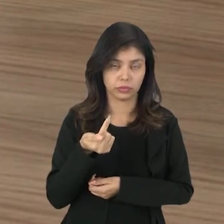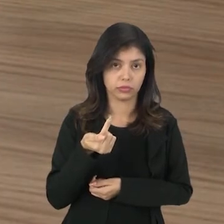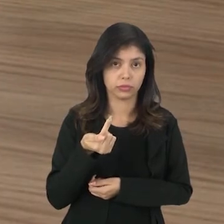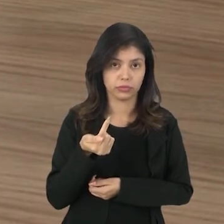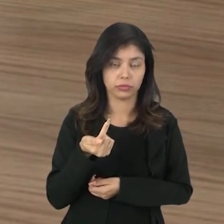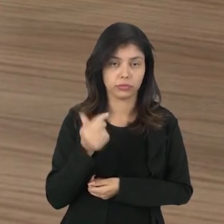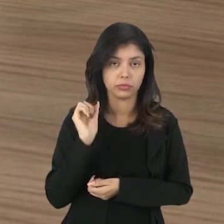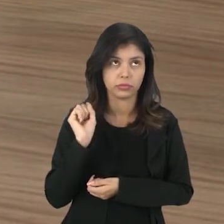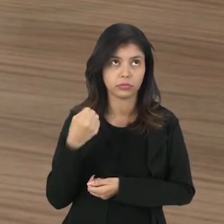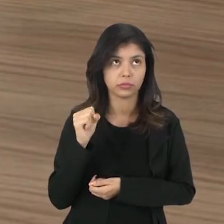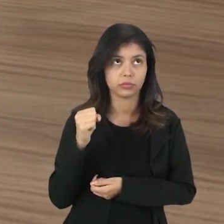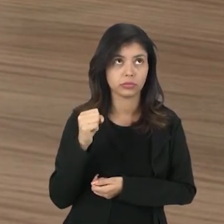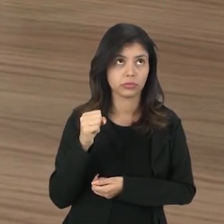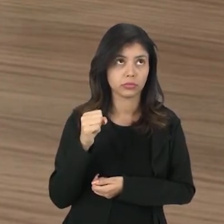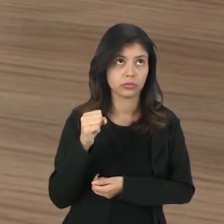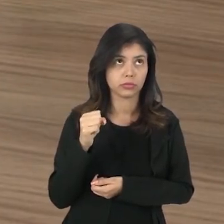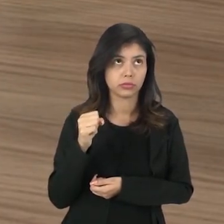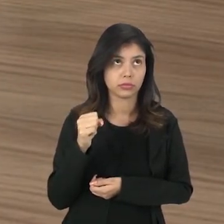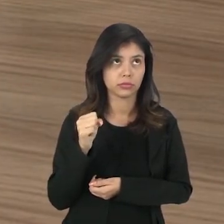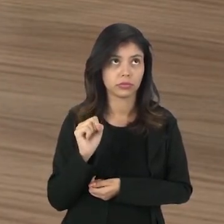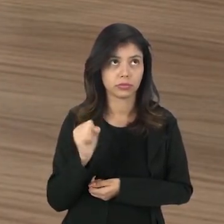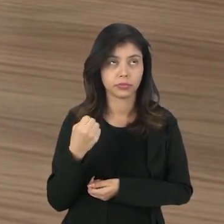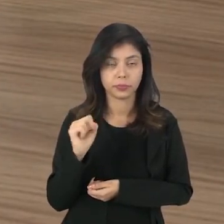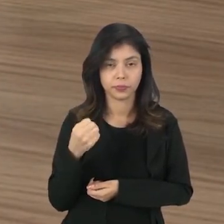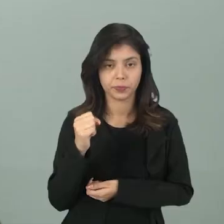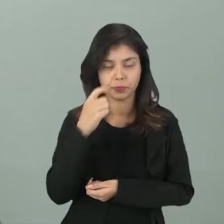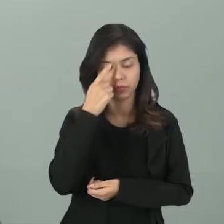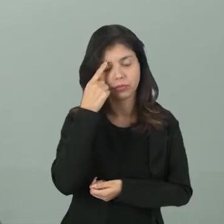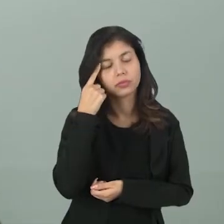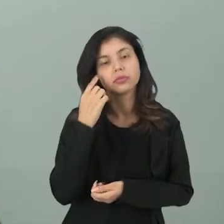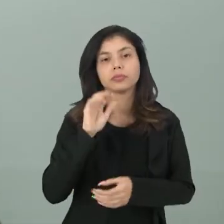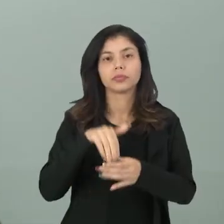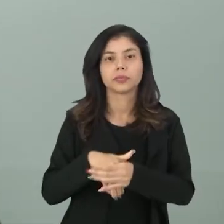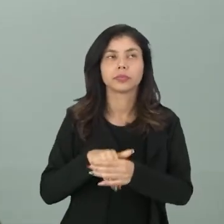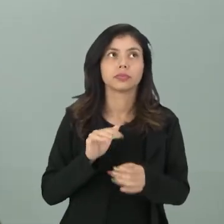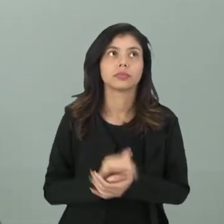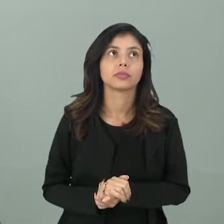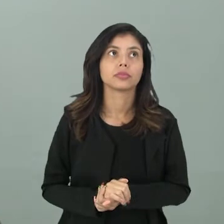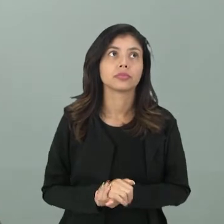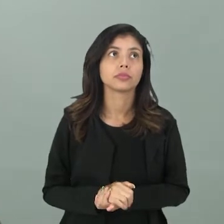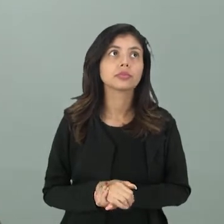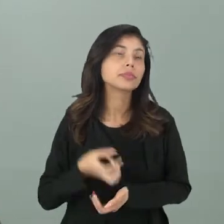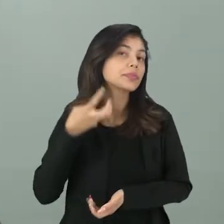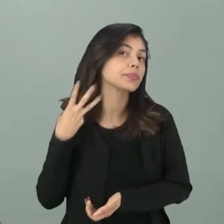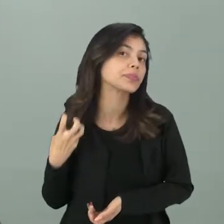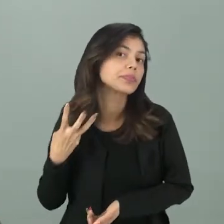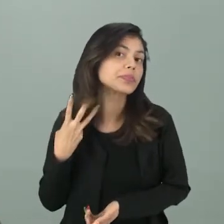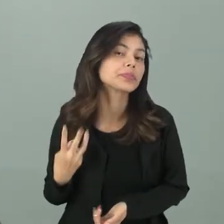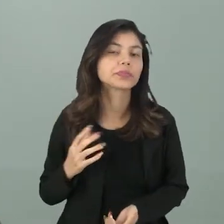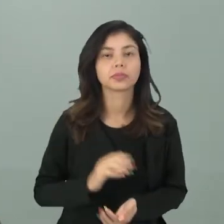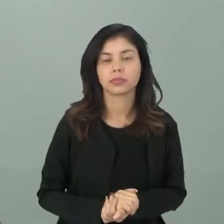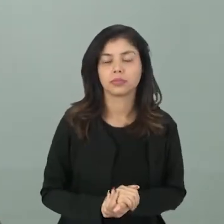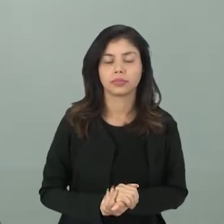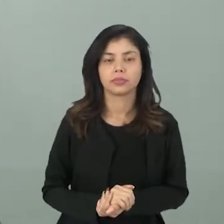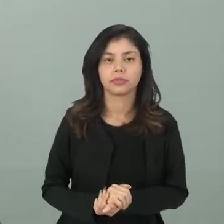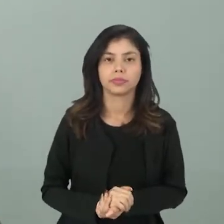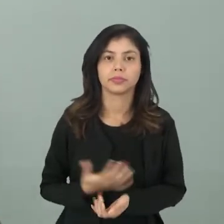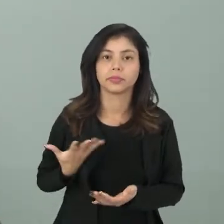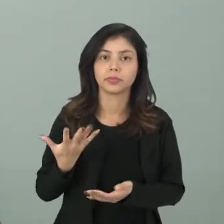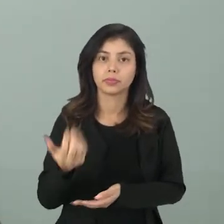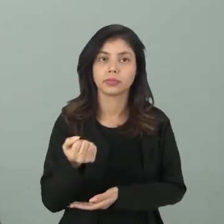6, 7, 8 votos. E a Magali,